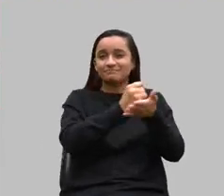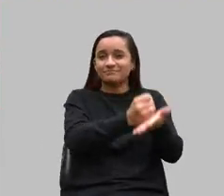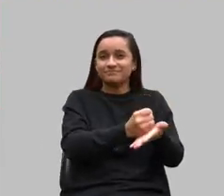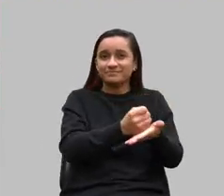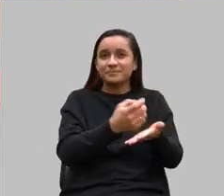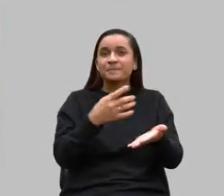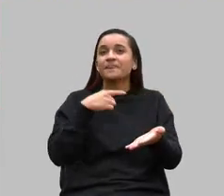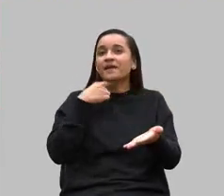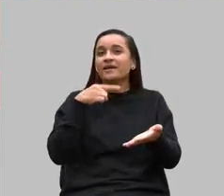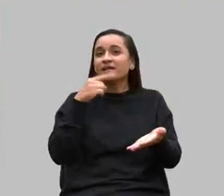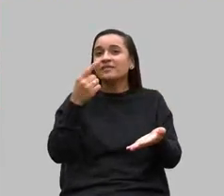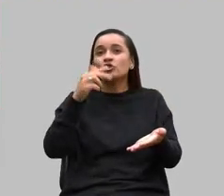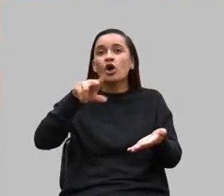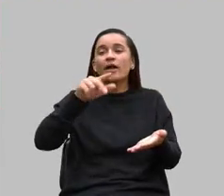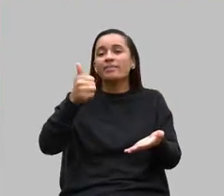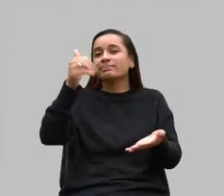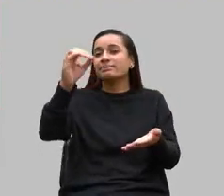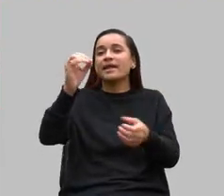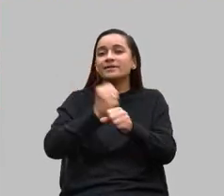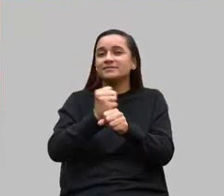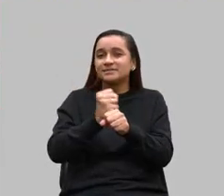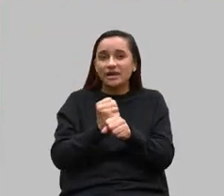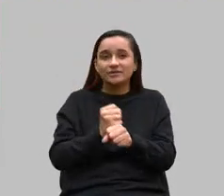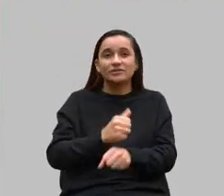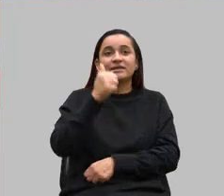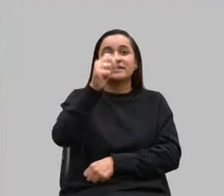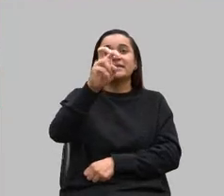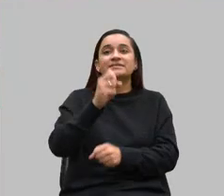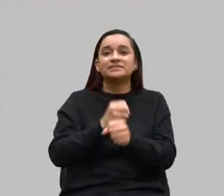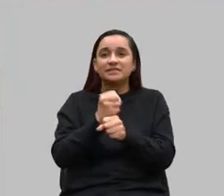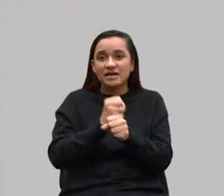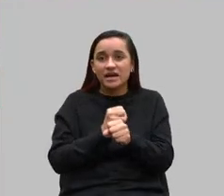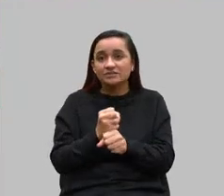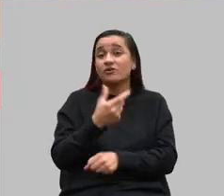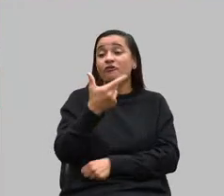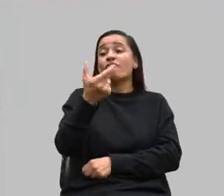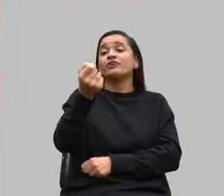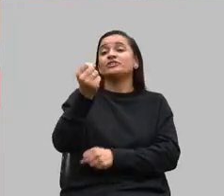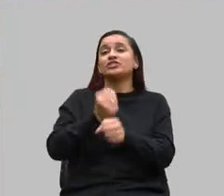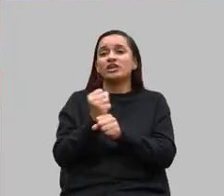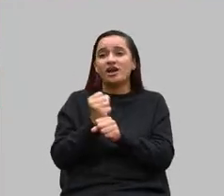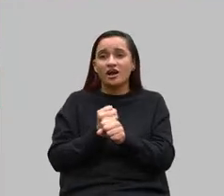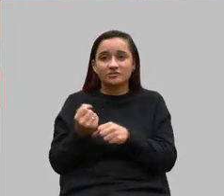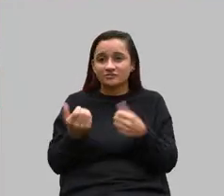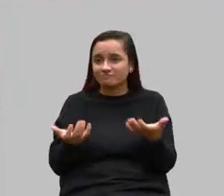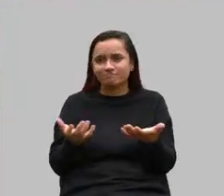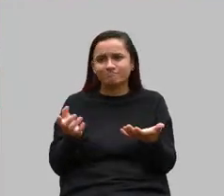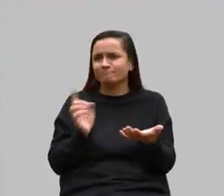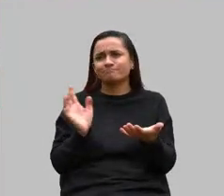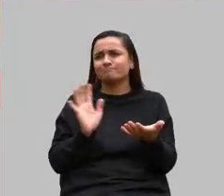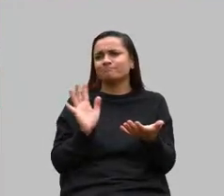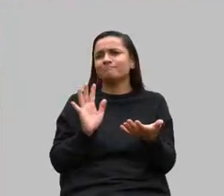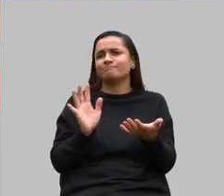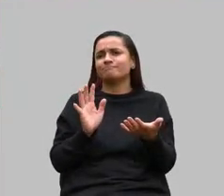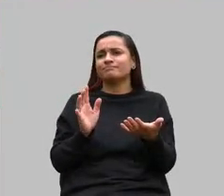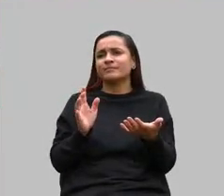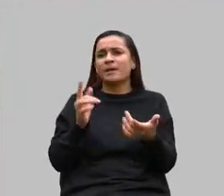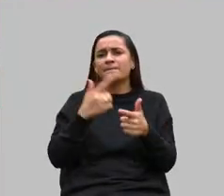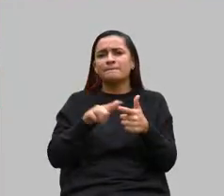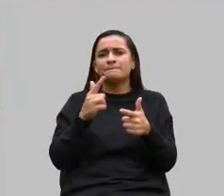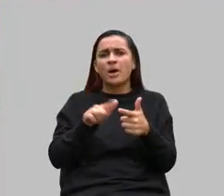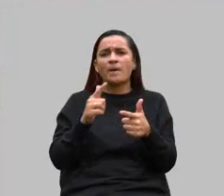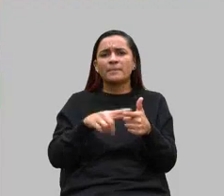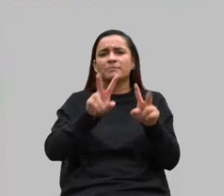leva 10 anos 15 anos 20 anos com problemas seríssimos de licenciamento